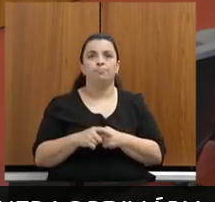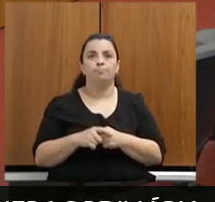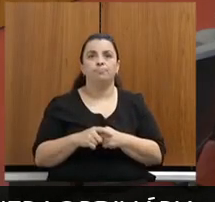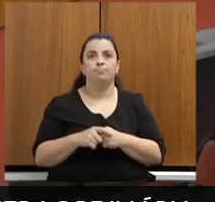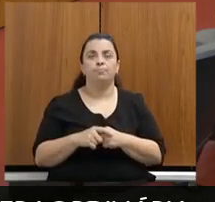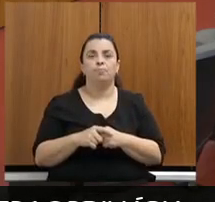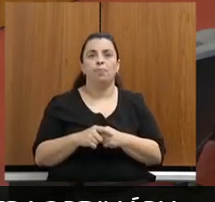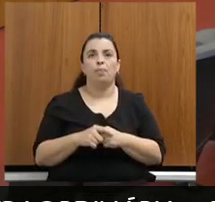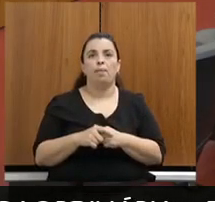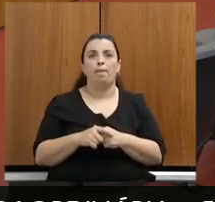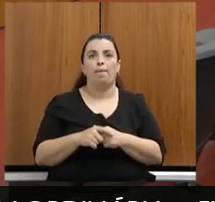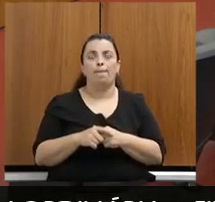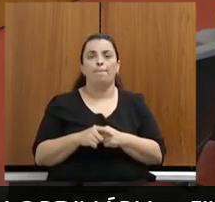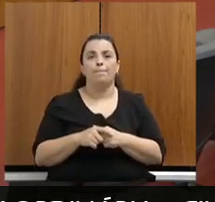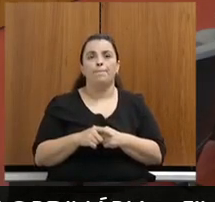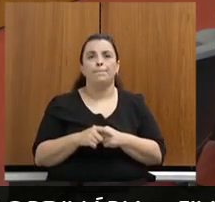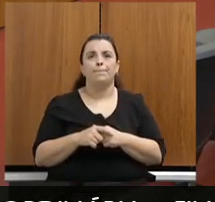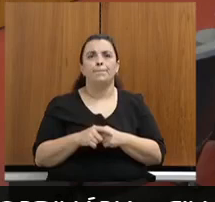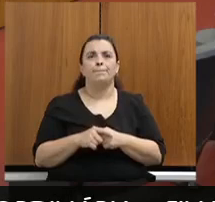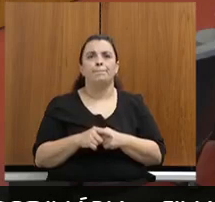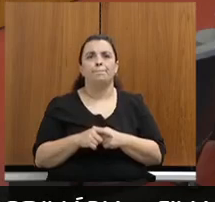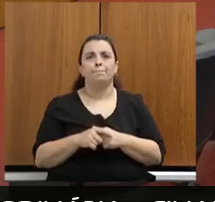E aí